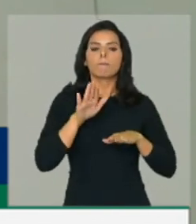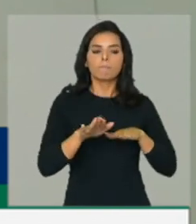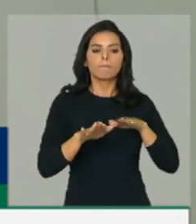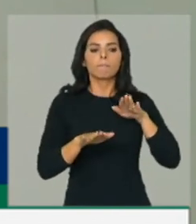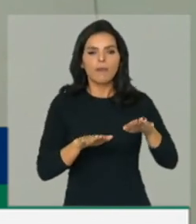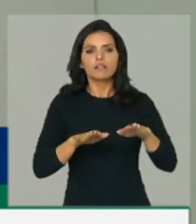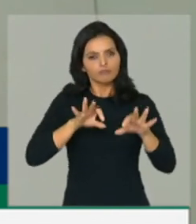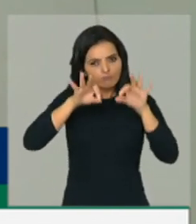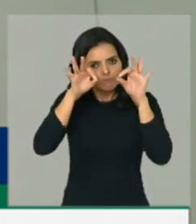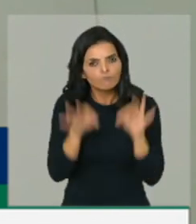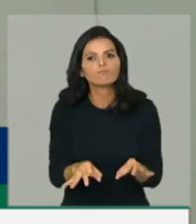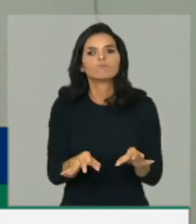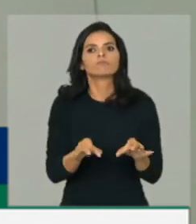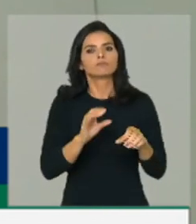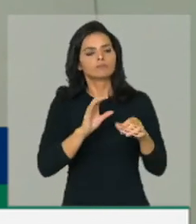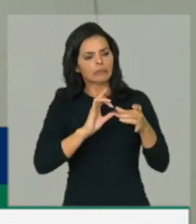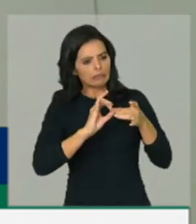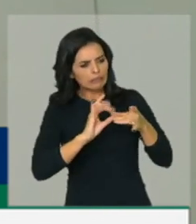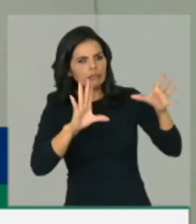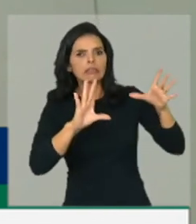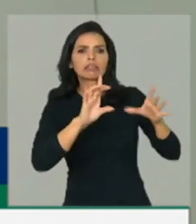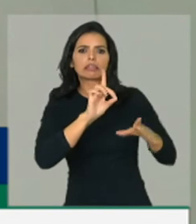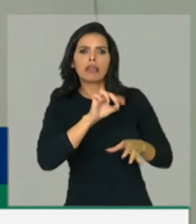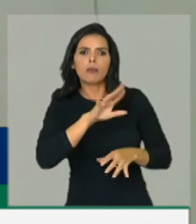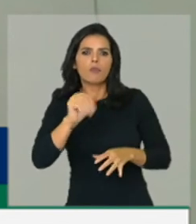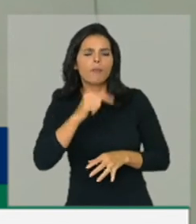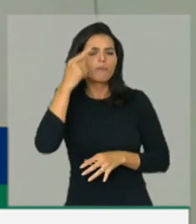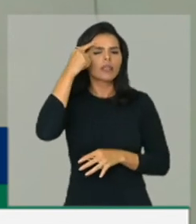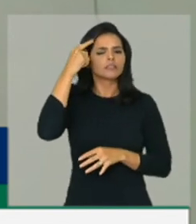para consolidar uma democracia que foi pensada com a